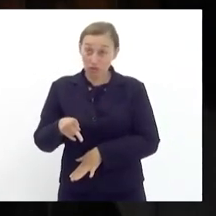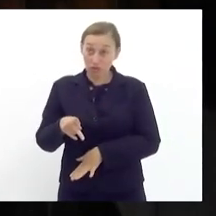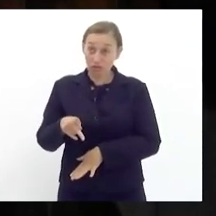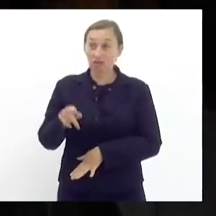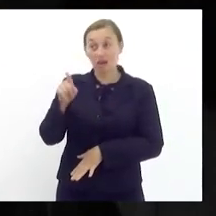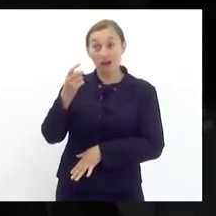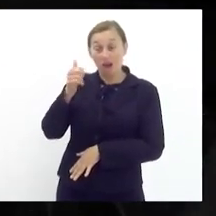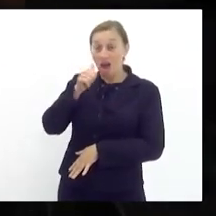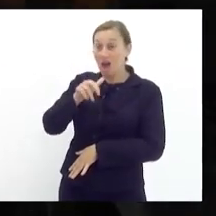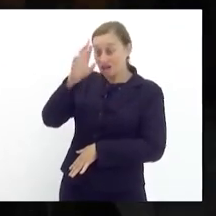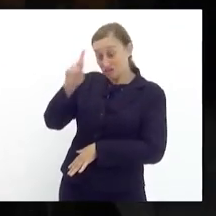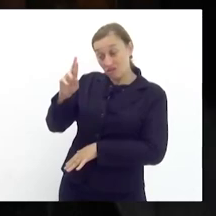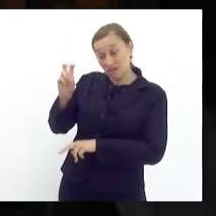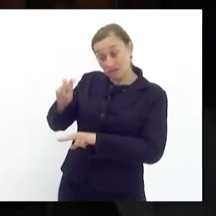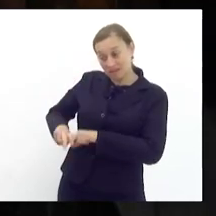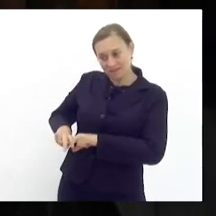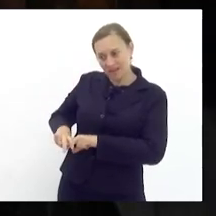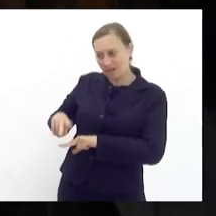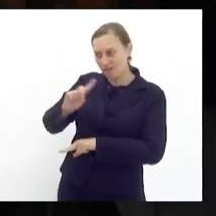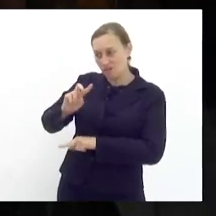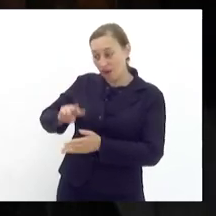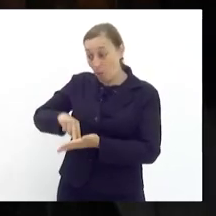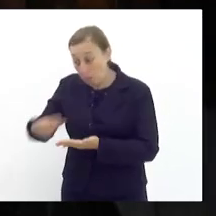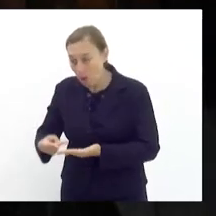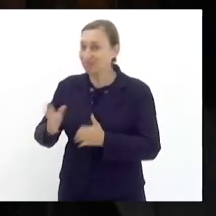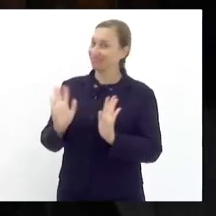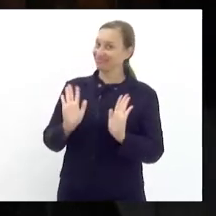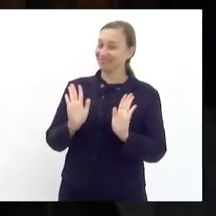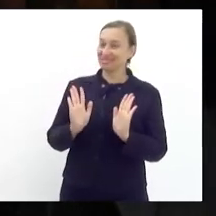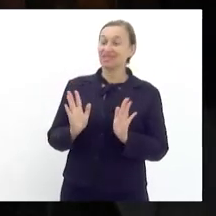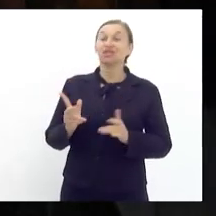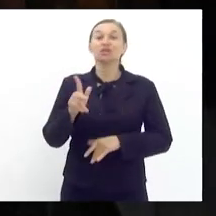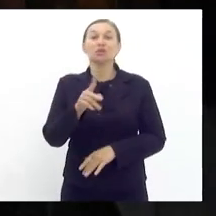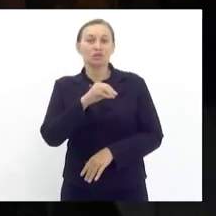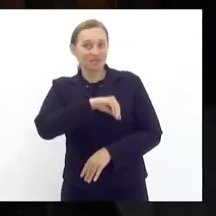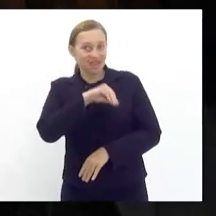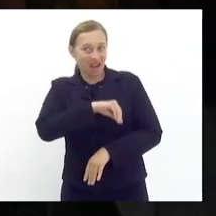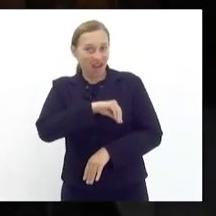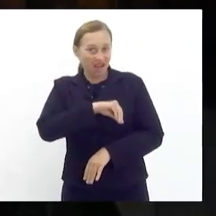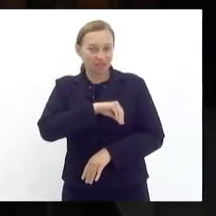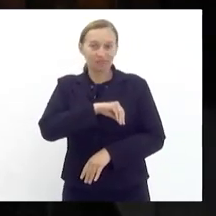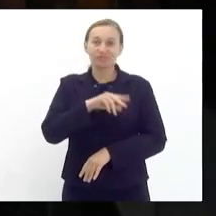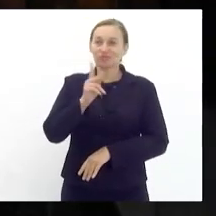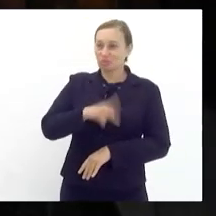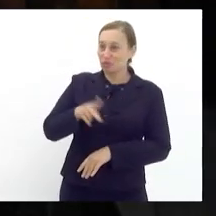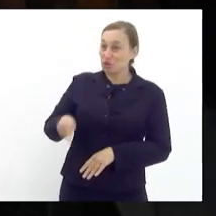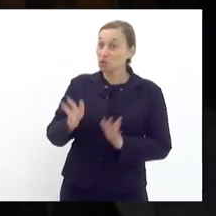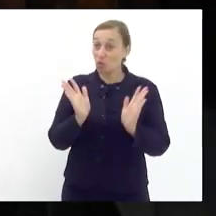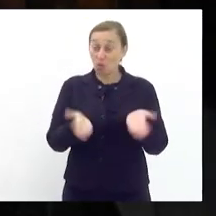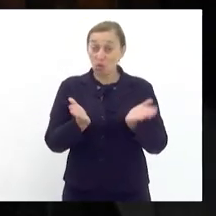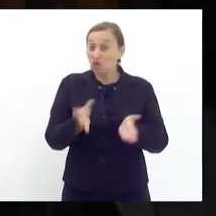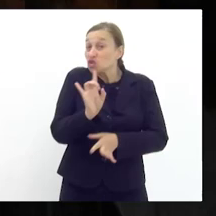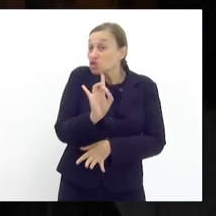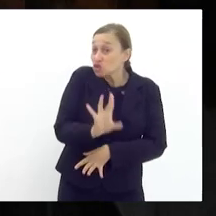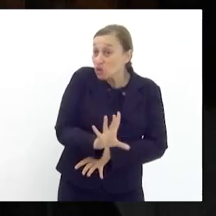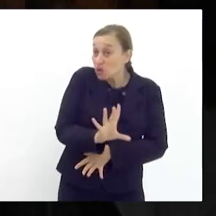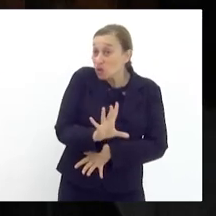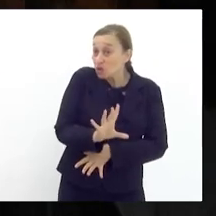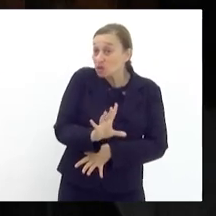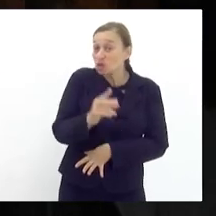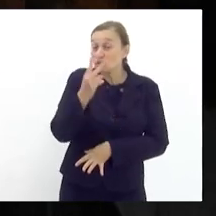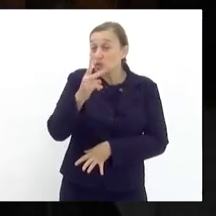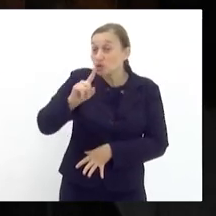tá sentada seguramente não vai cair da cadeira o piso do magistério hoje é somente